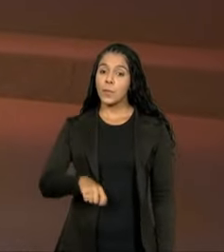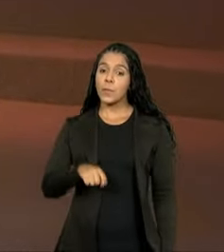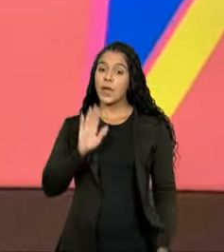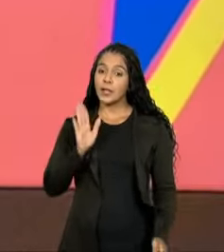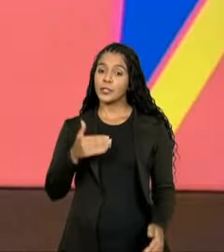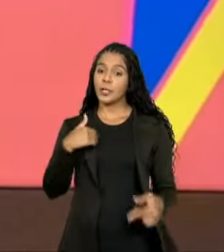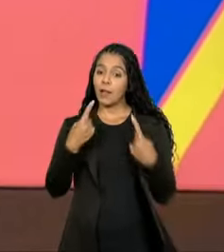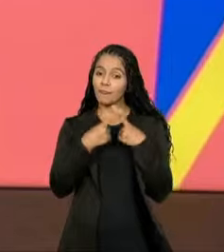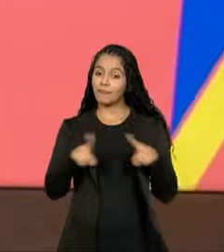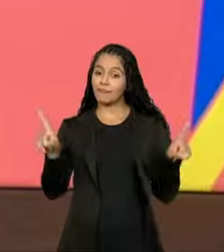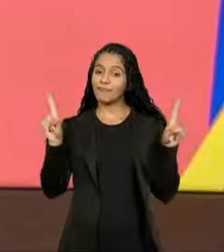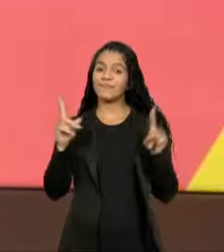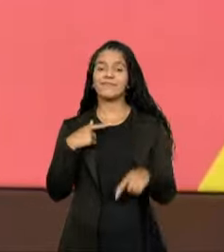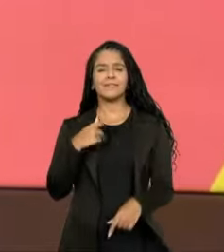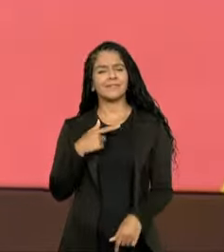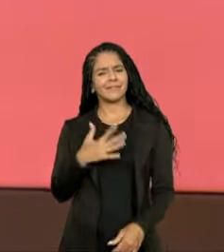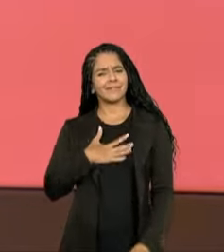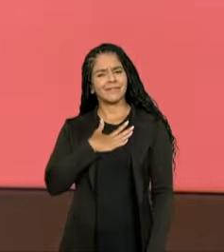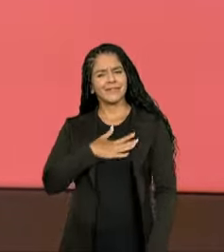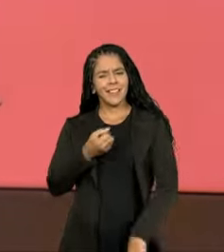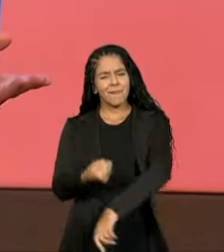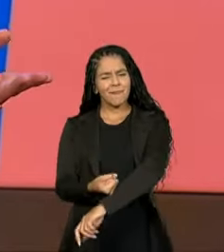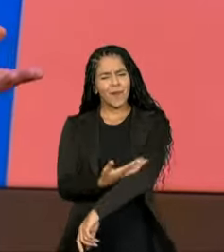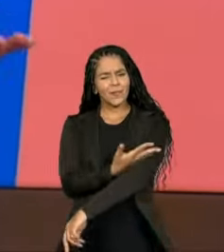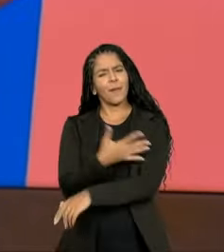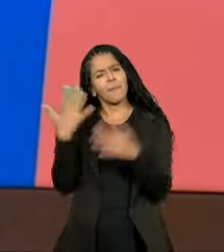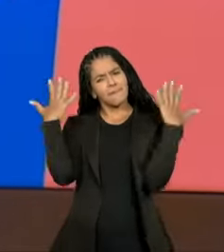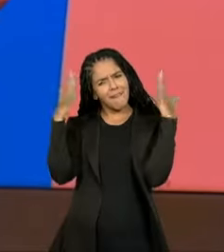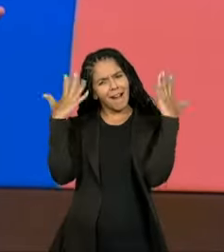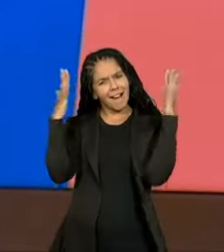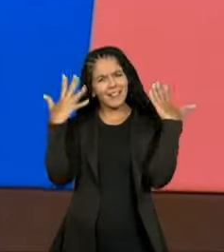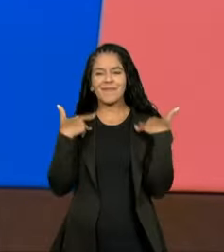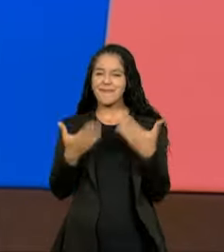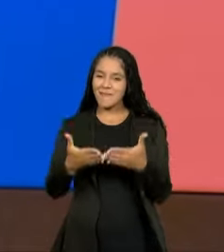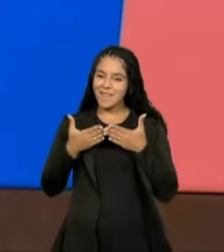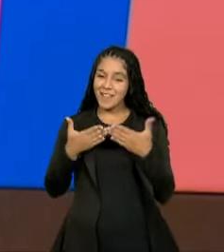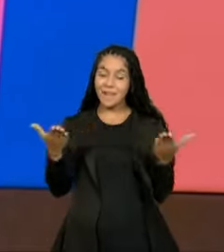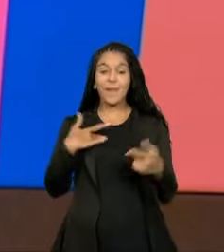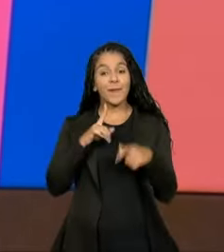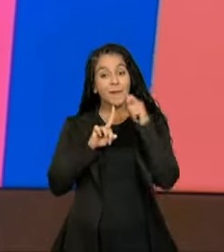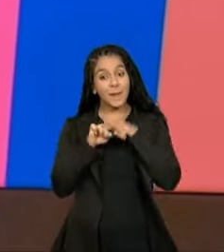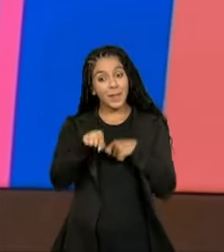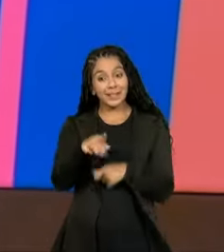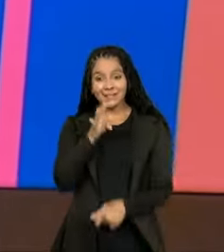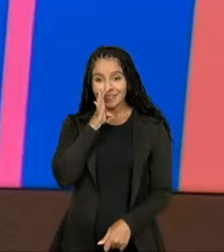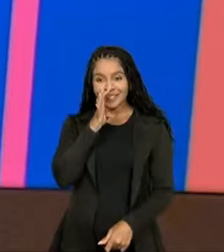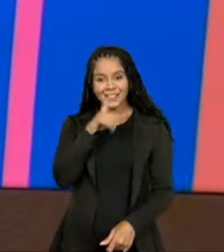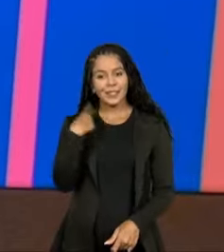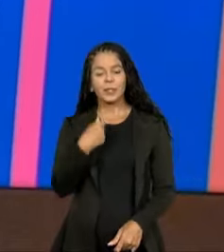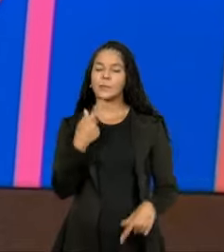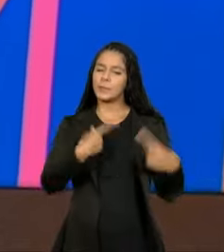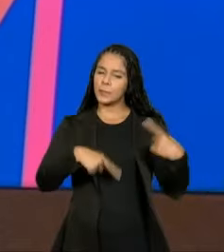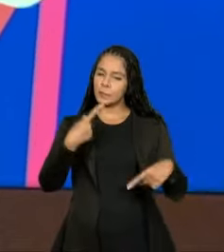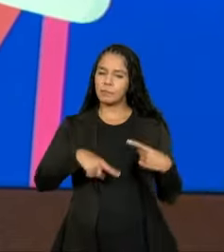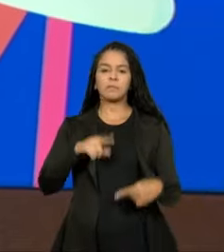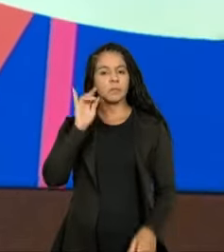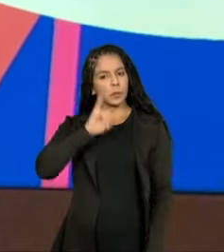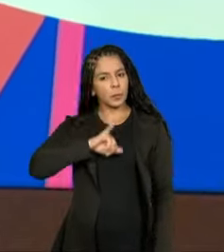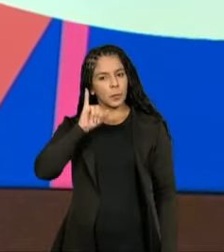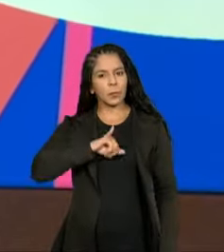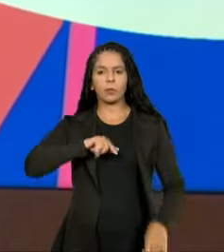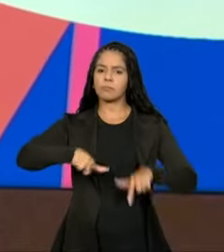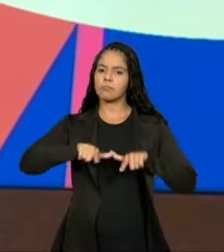ar. Gente, olha que emoção! Parabéns, por favor! Um mês entrando na sua casa com debates relevantes,